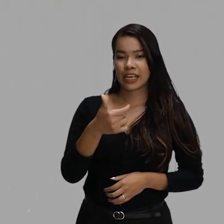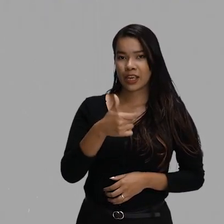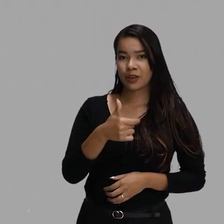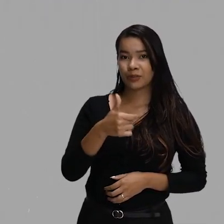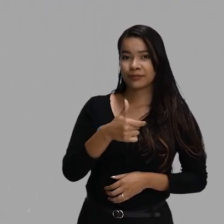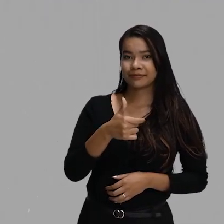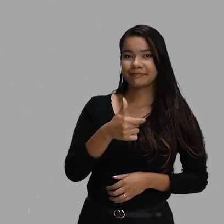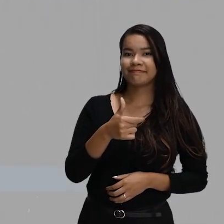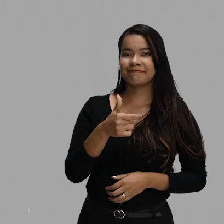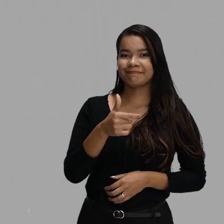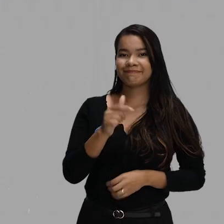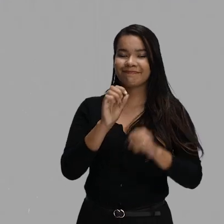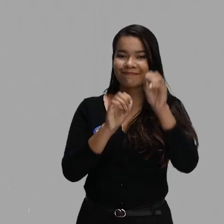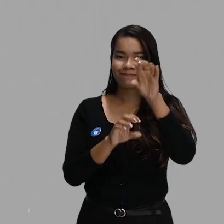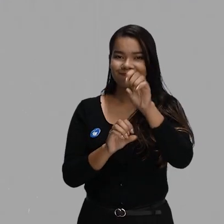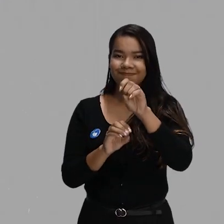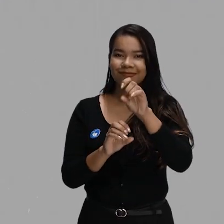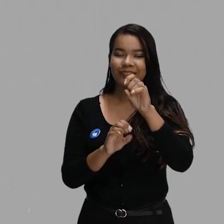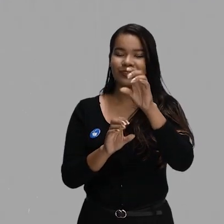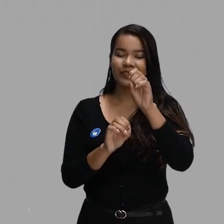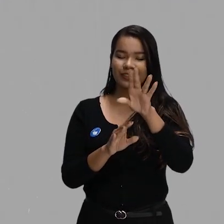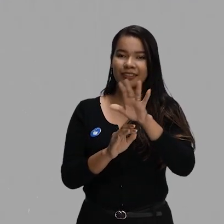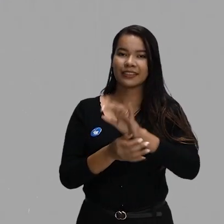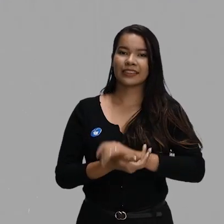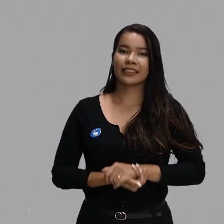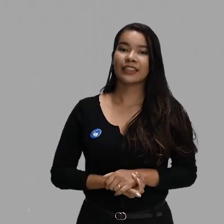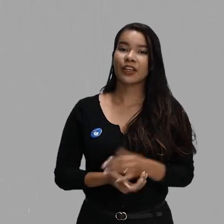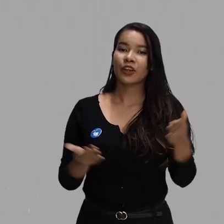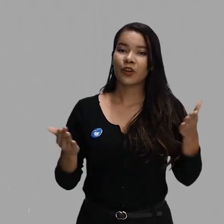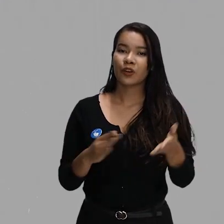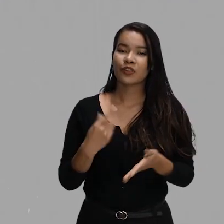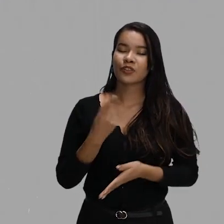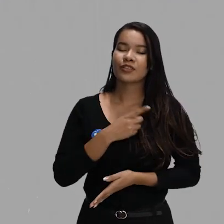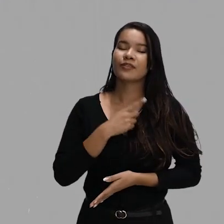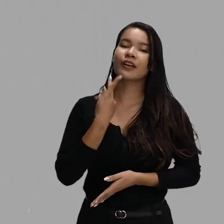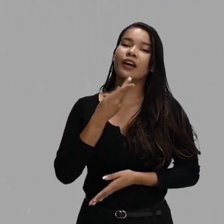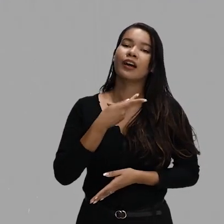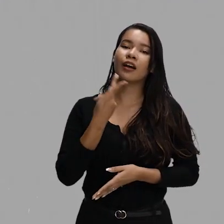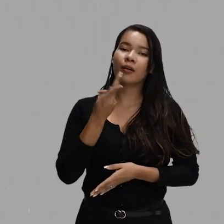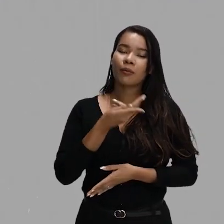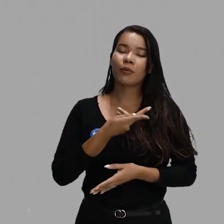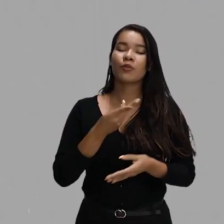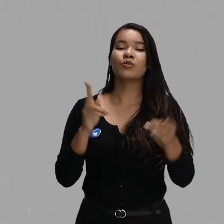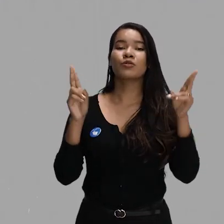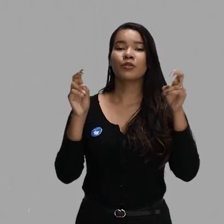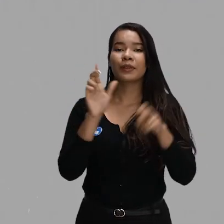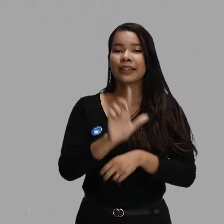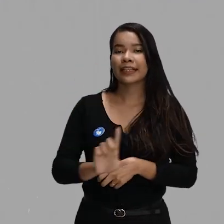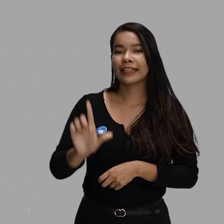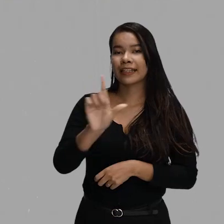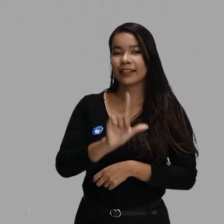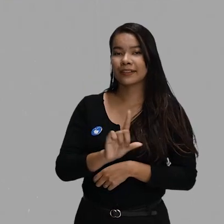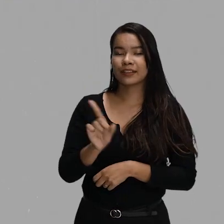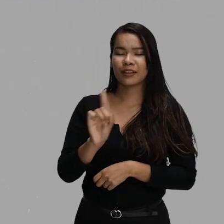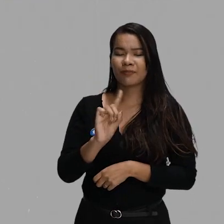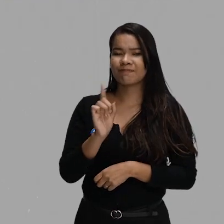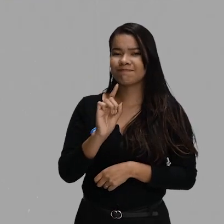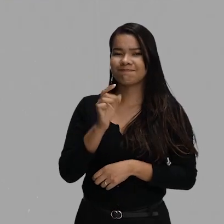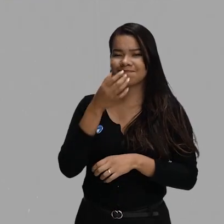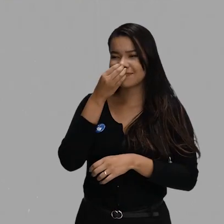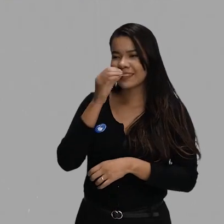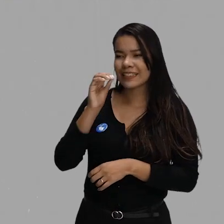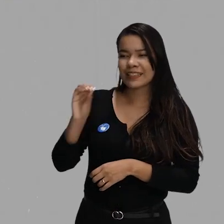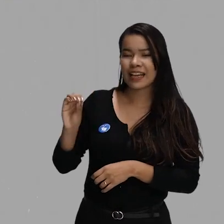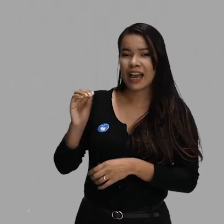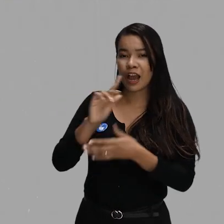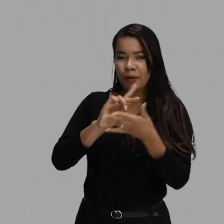por aqui, para uma videoaula. E como nós vamos falar de literatura, não podemos deixar de falar de poesia, não